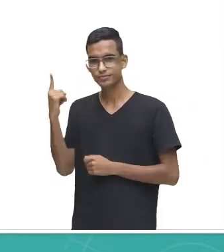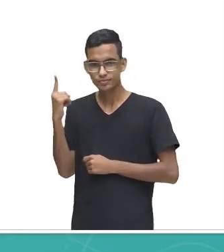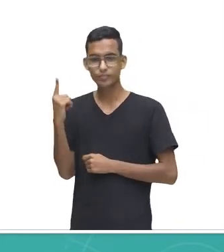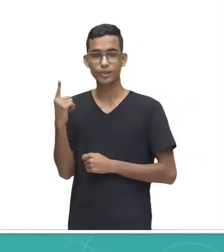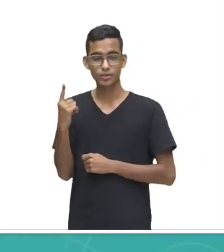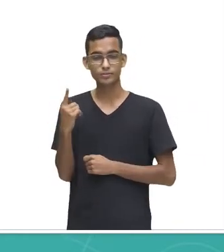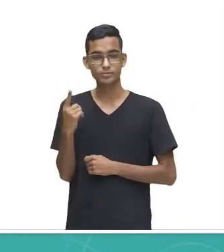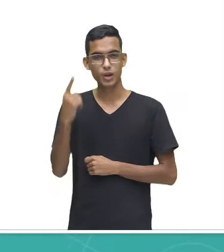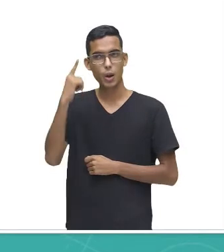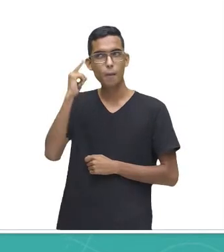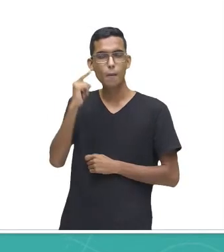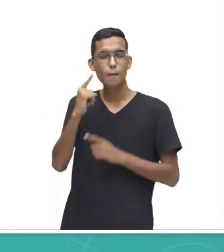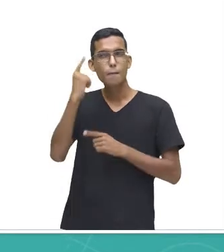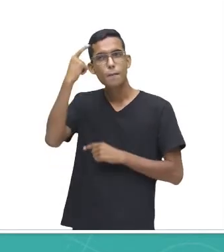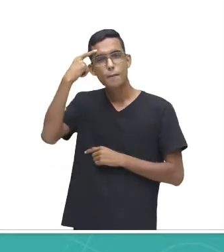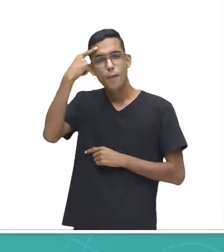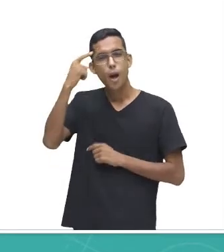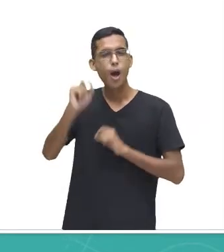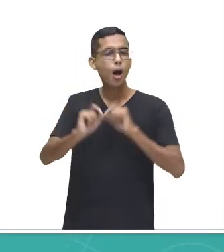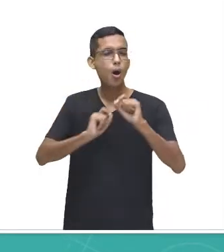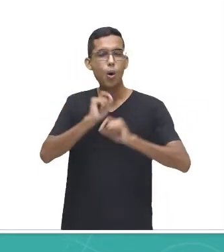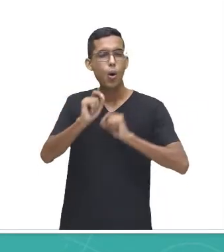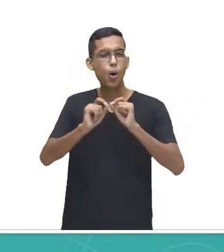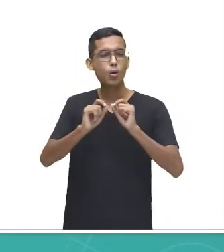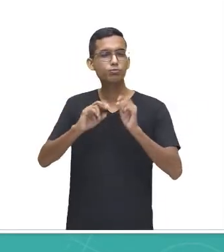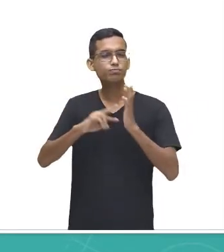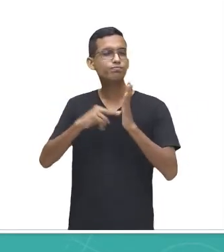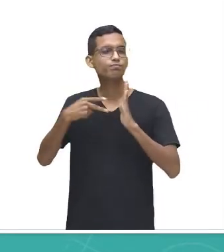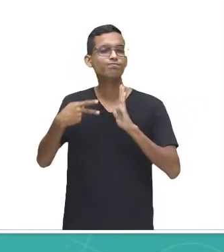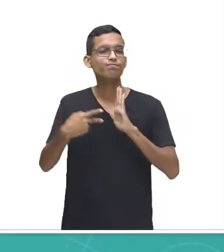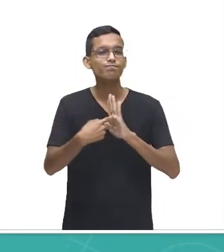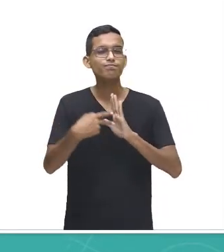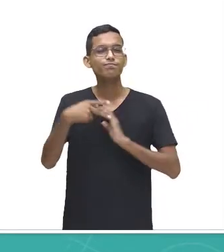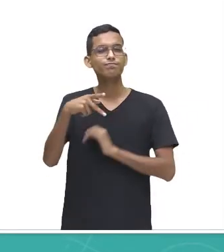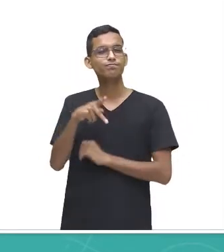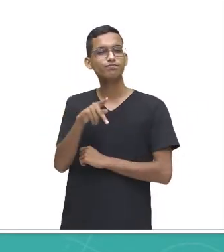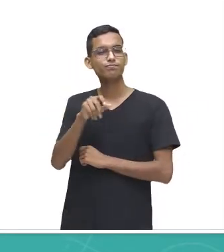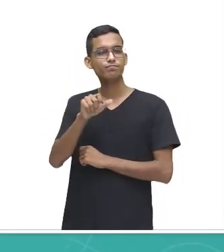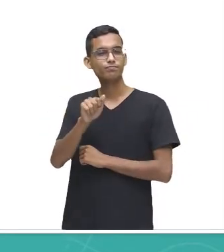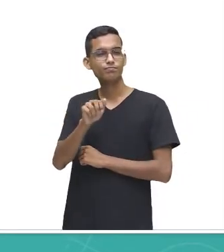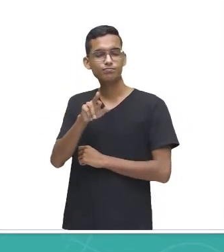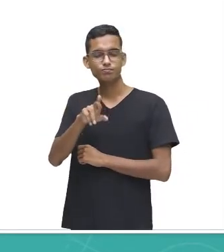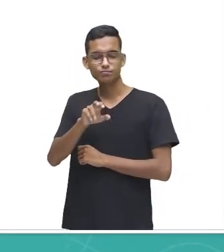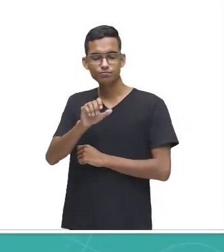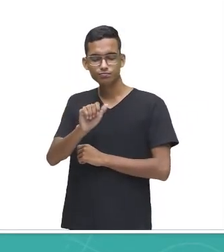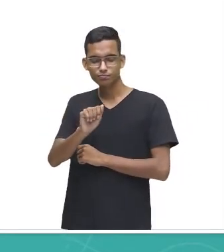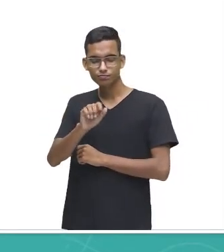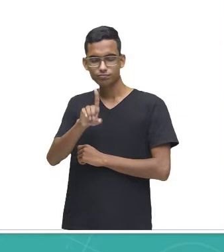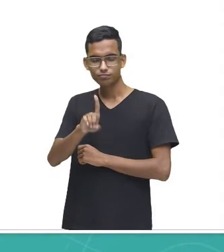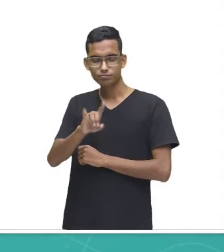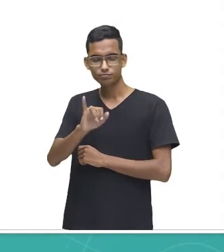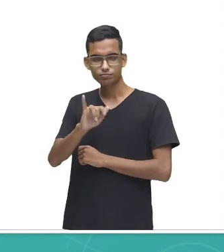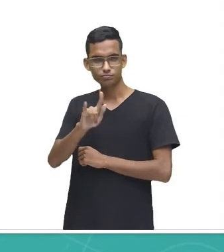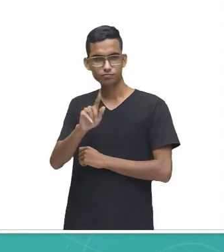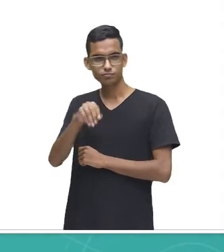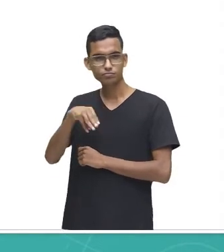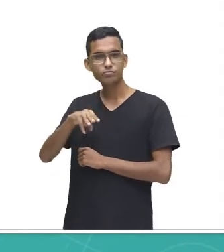convidar a pensar o que significa paradigma, né? Primeiro como esse modelo